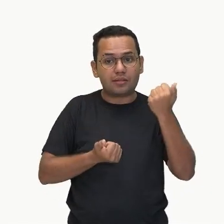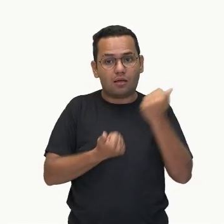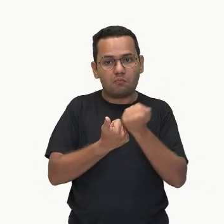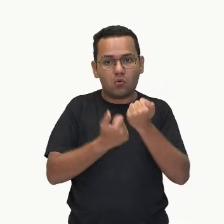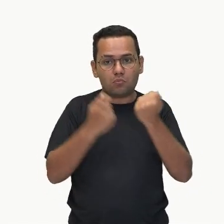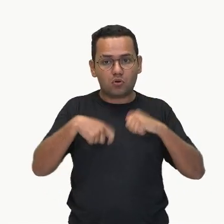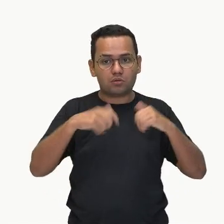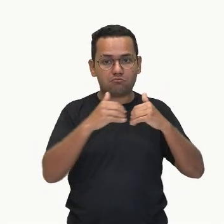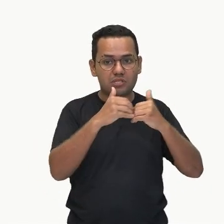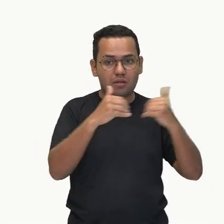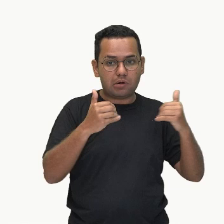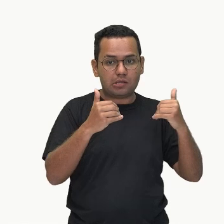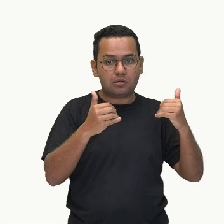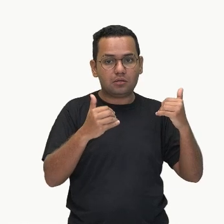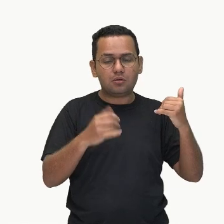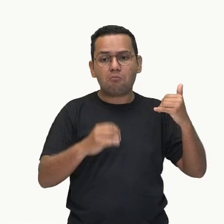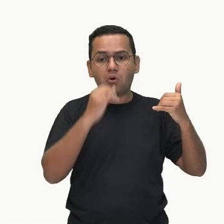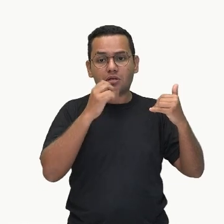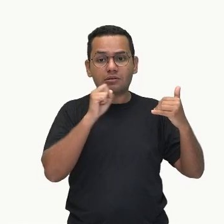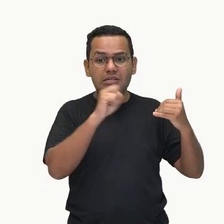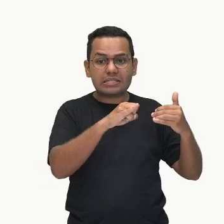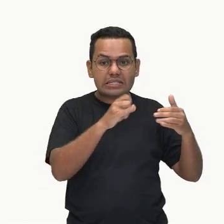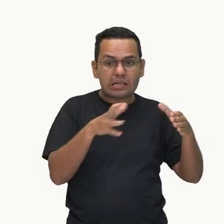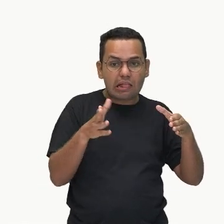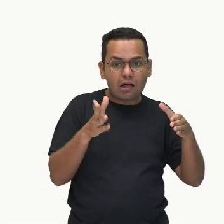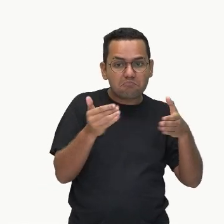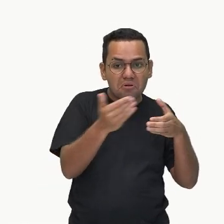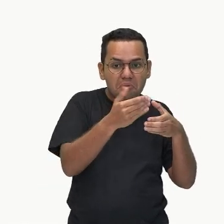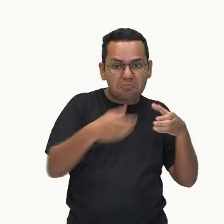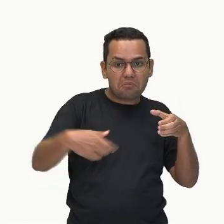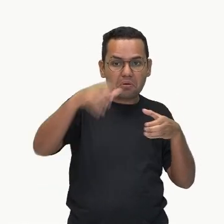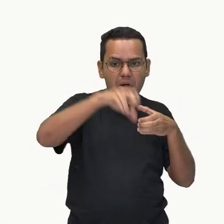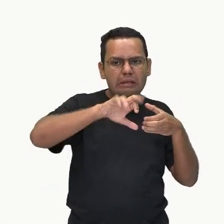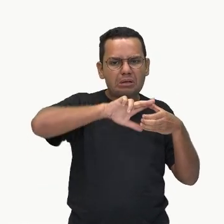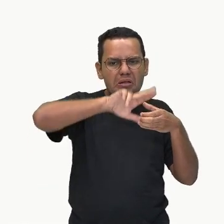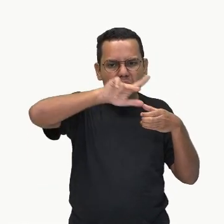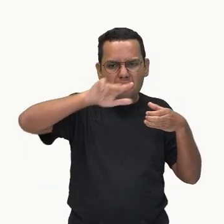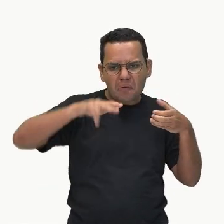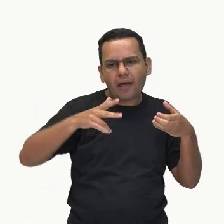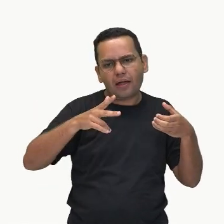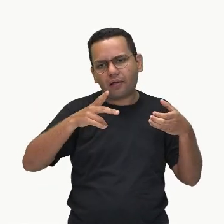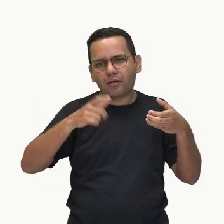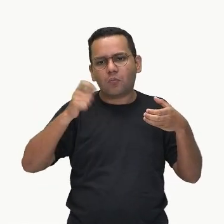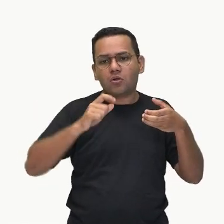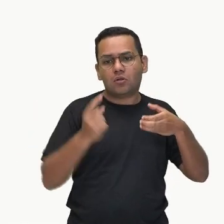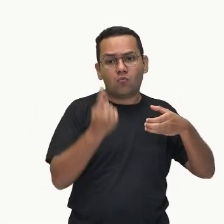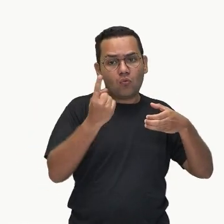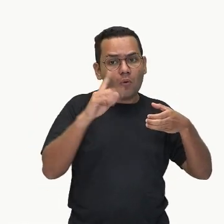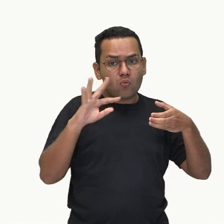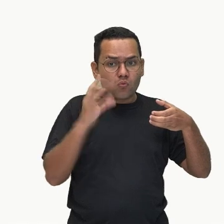separação daquilo que você quer dentro de uma amostra que contém ali várias misturas, por exemplo.